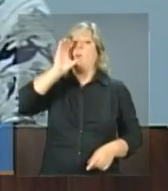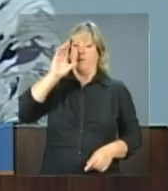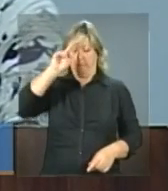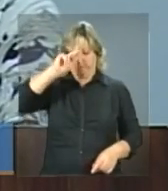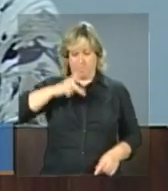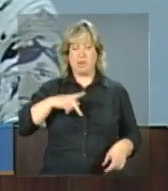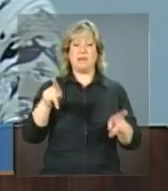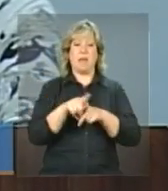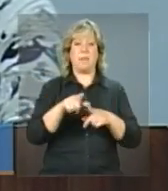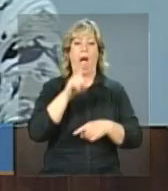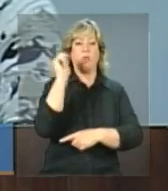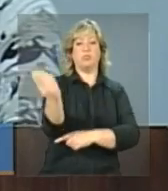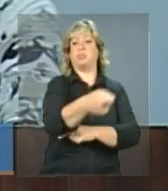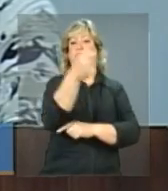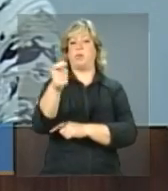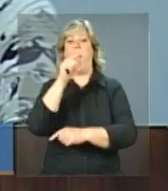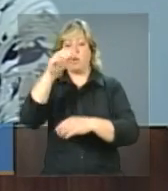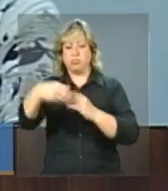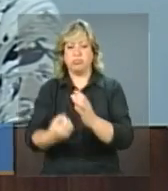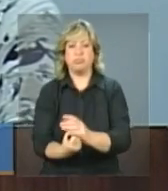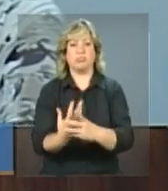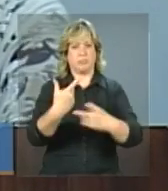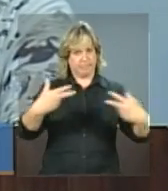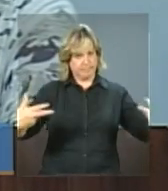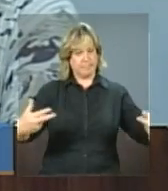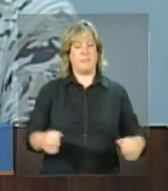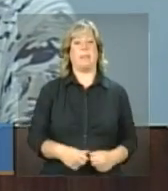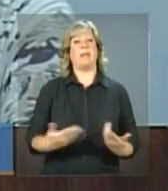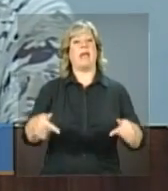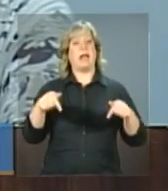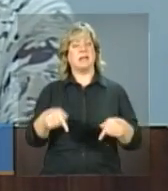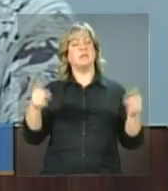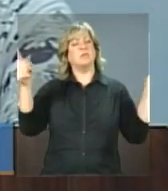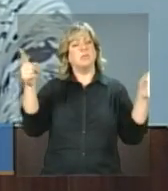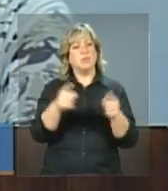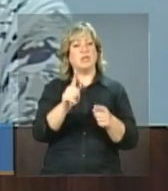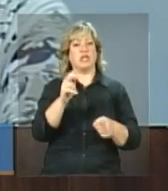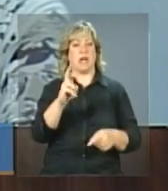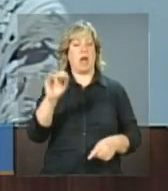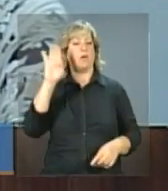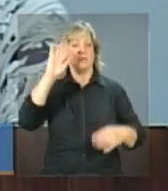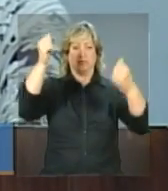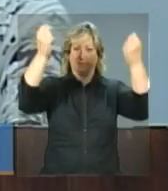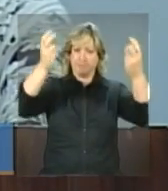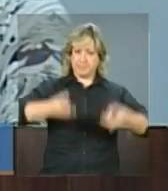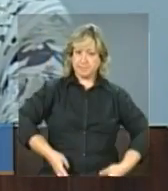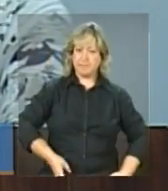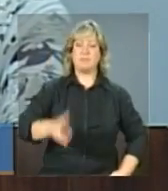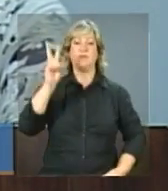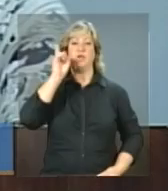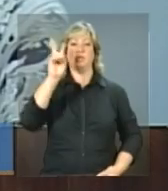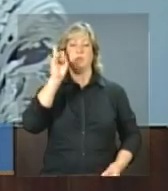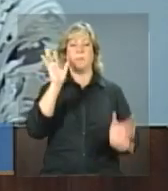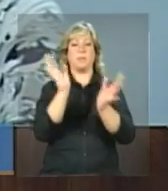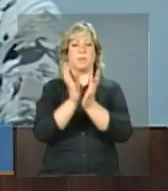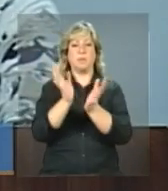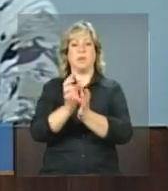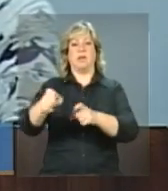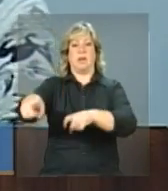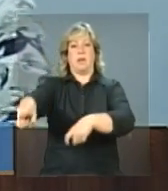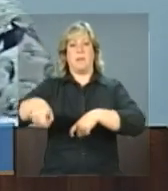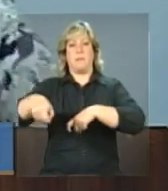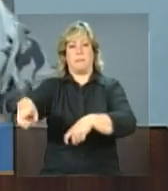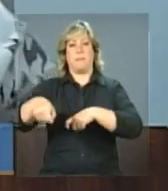para produção. Então, esse é um resumo mais geral das nossas informações com relação ao meio rural.